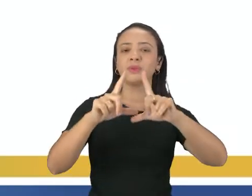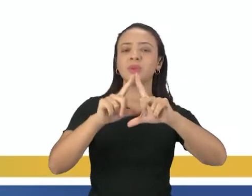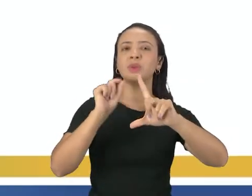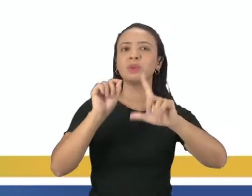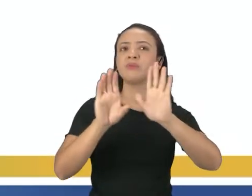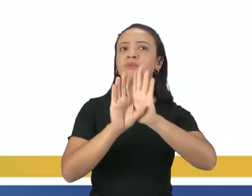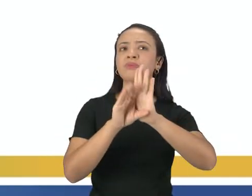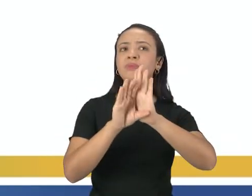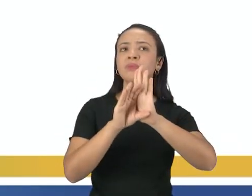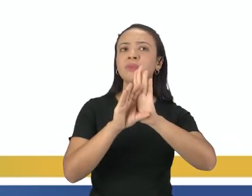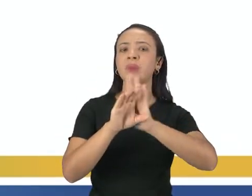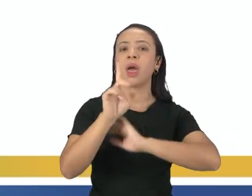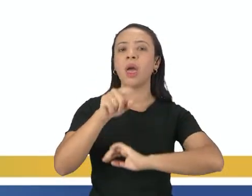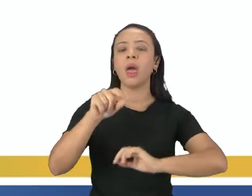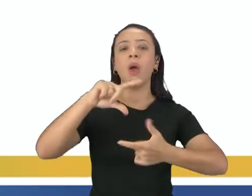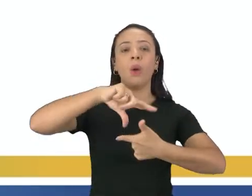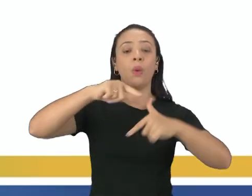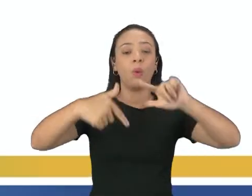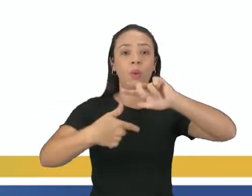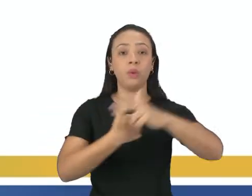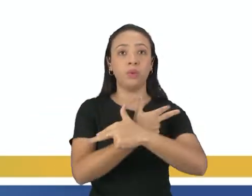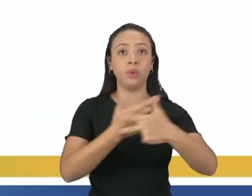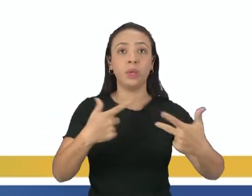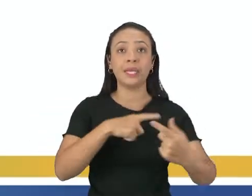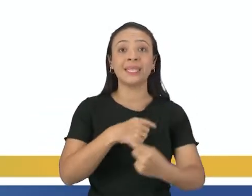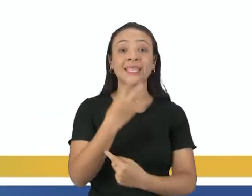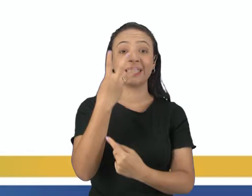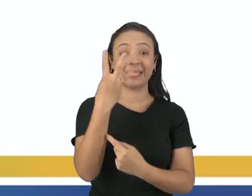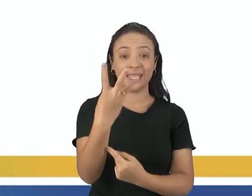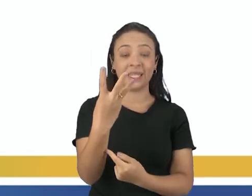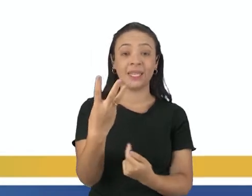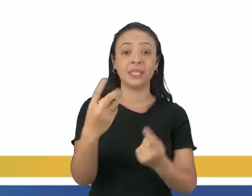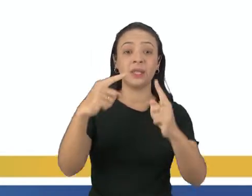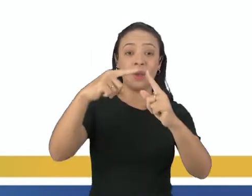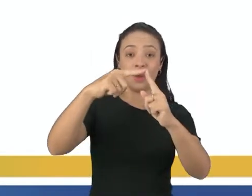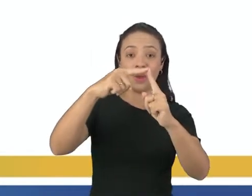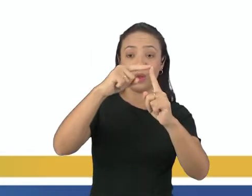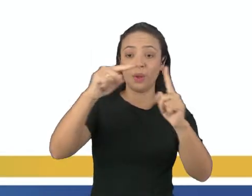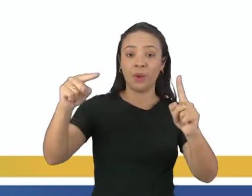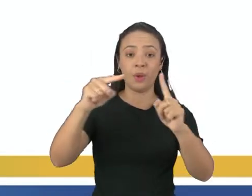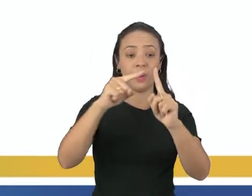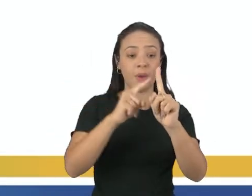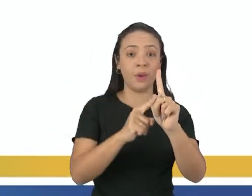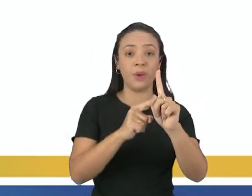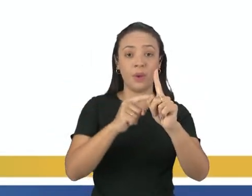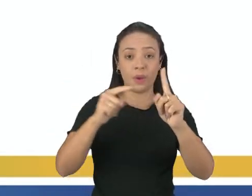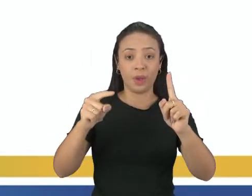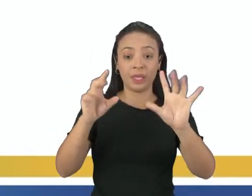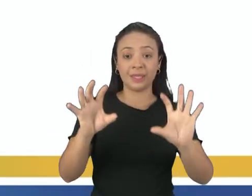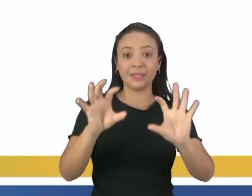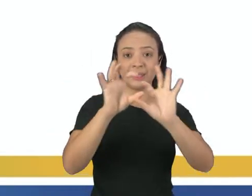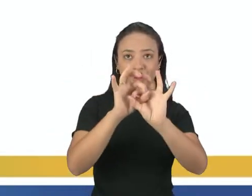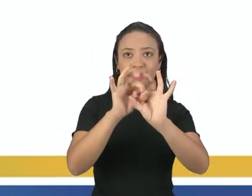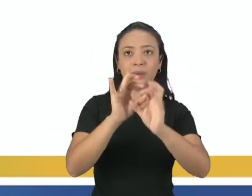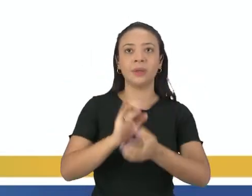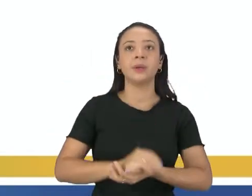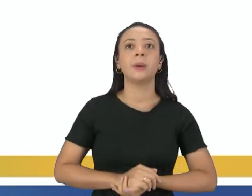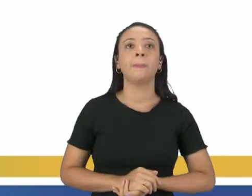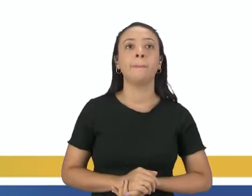Triângulos são figuras geométricas formadas por 3 segmentos de reta que se encontram nas